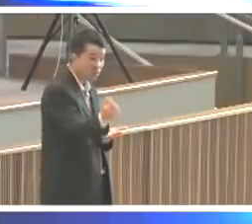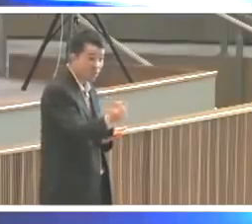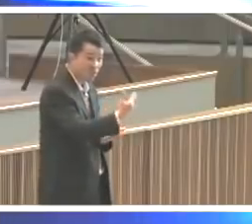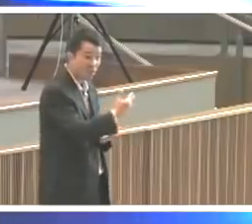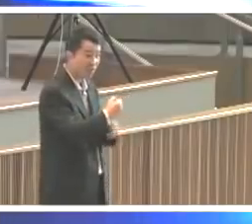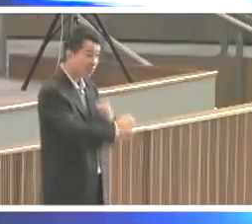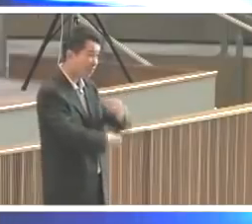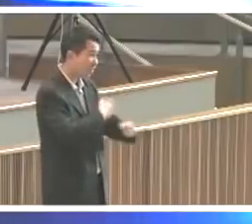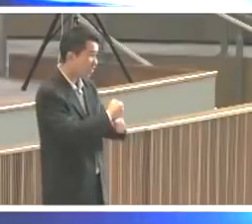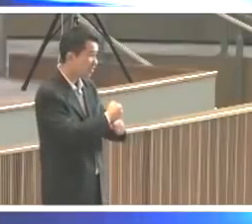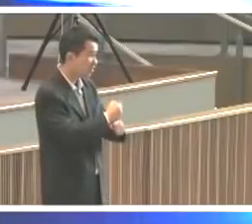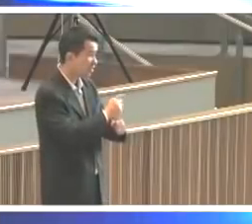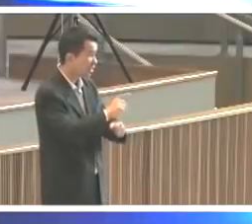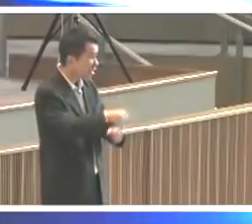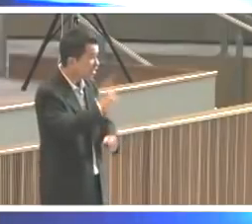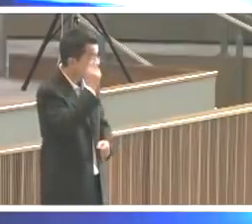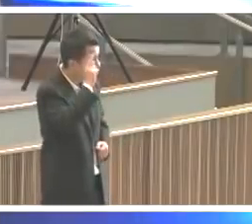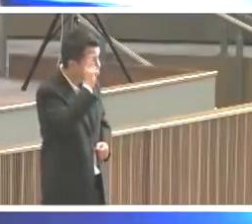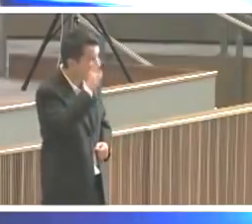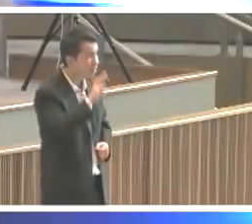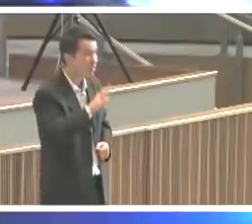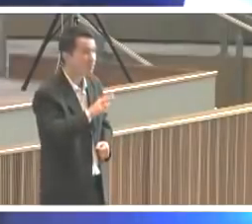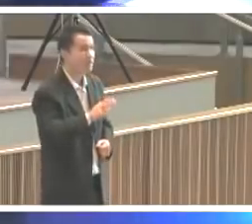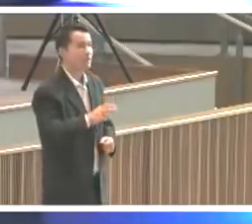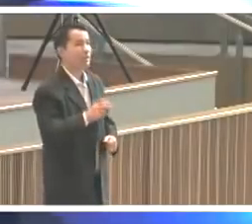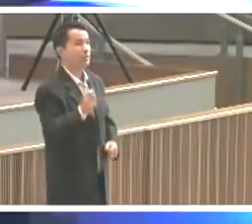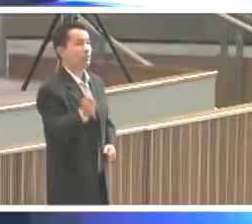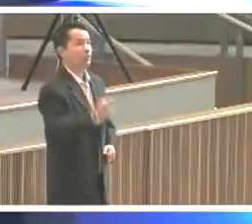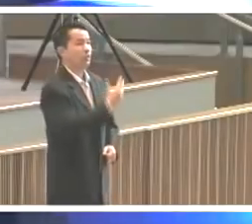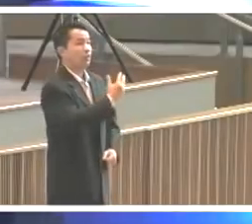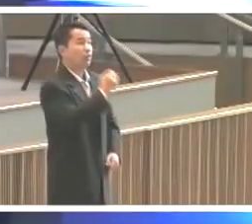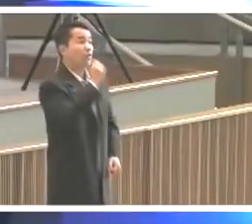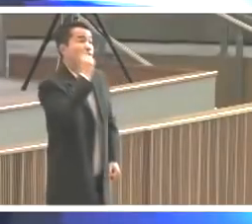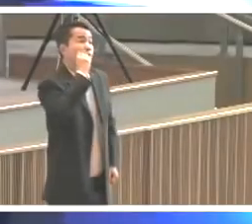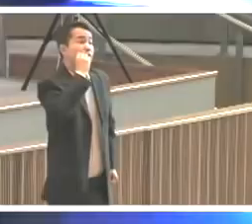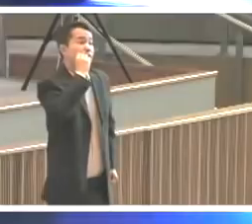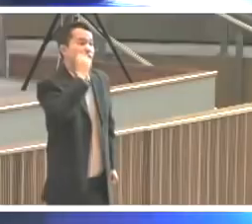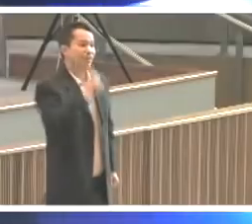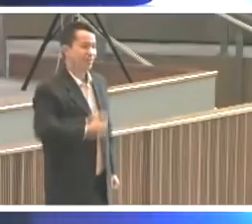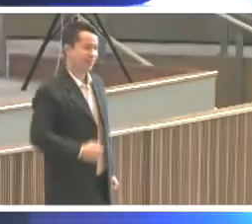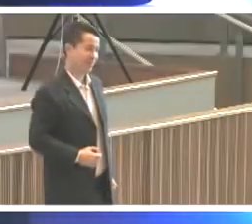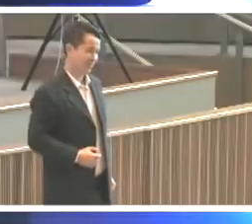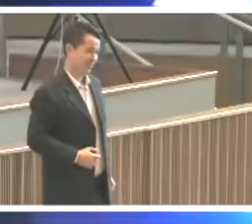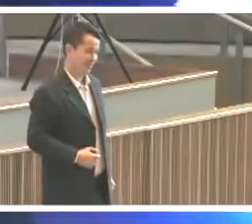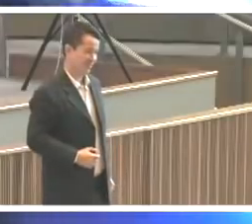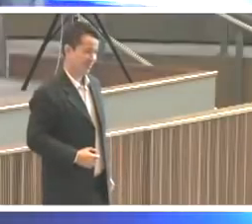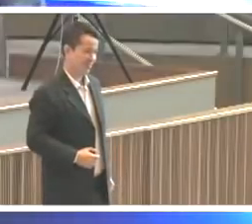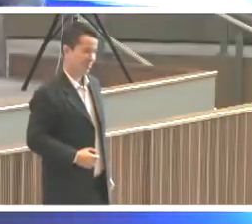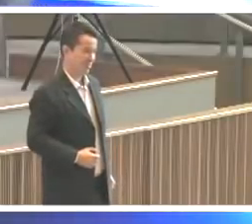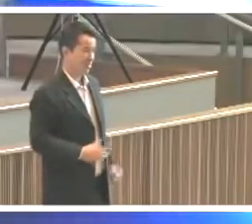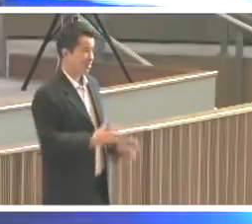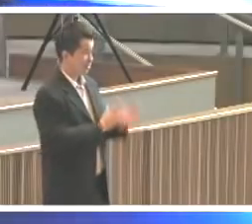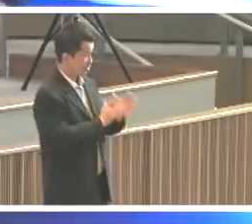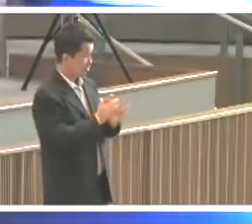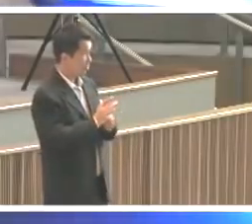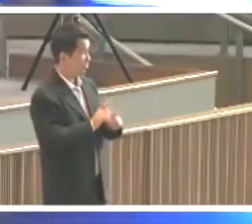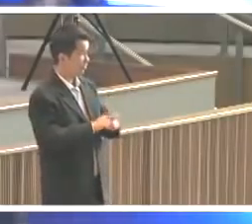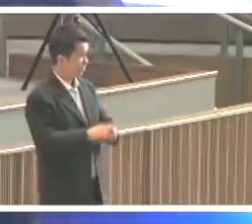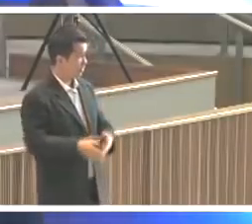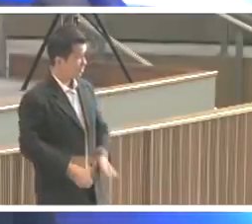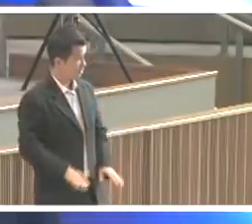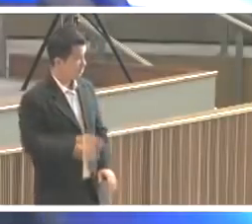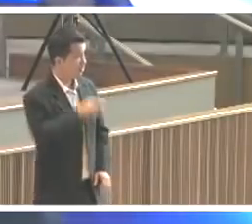calendário. E sabe, esse encontro não aconteceu só no Natal. No Natal foi o